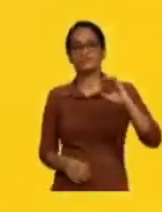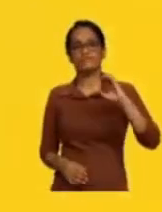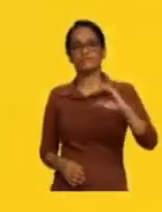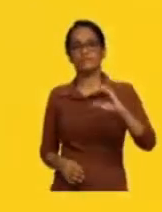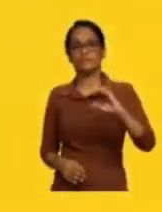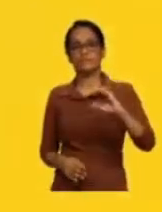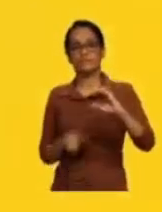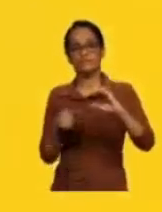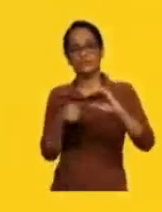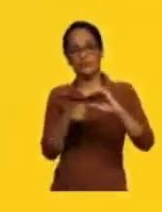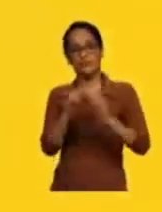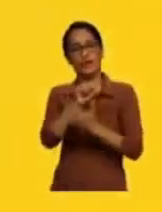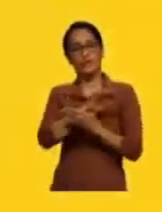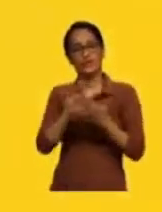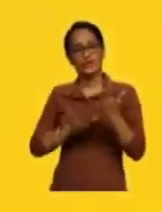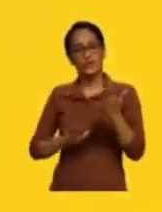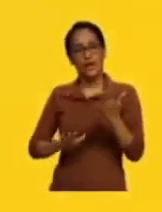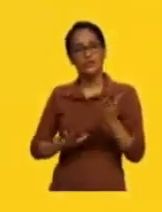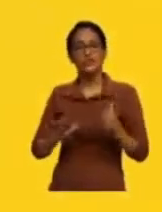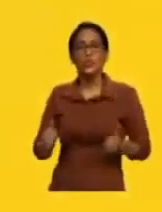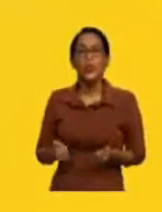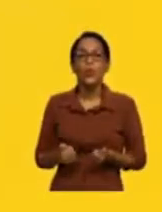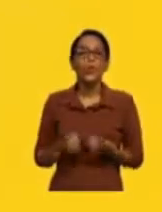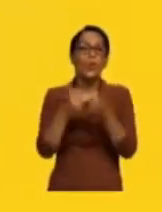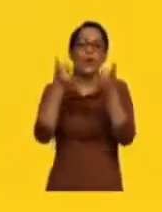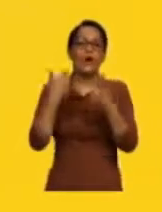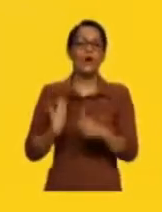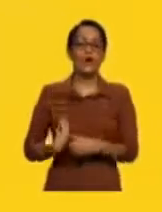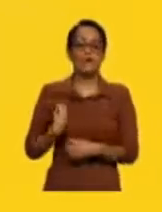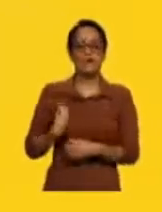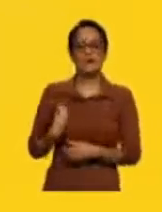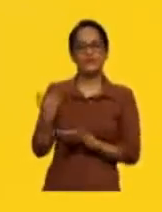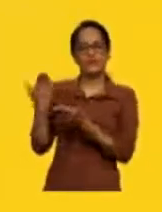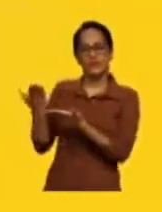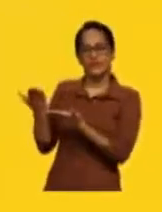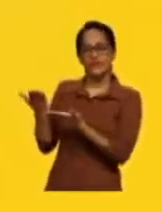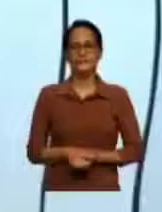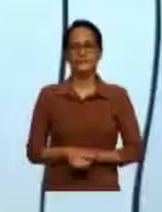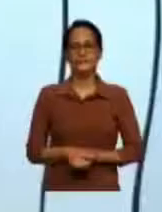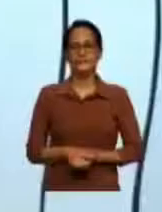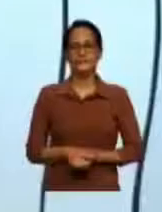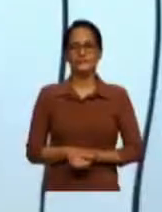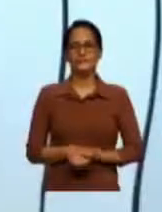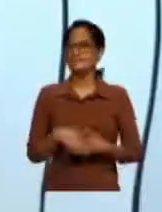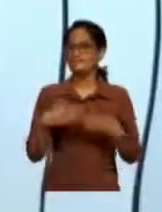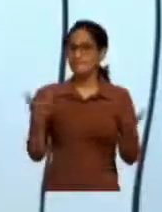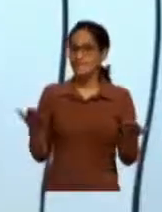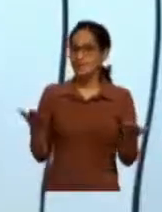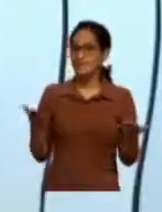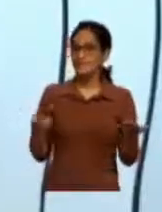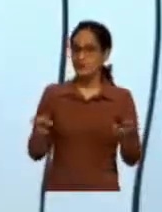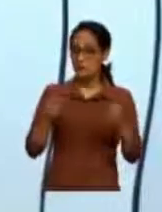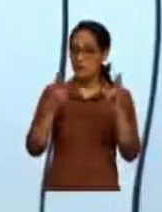é uma atividade de qualidade de vida. Olha os hábitos saudáveis como que faz. Pessoal,